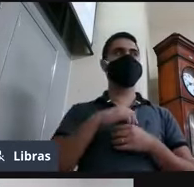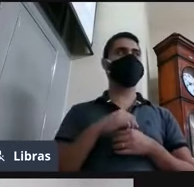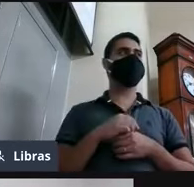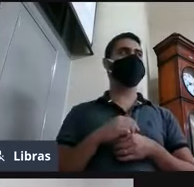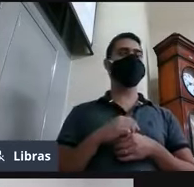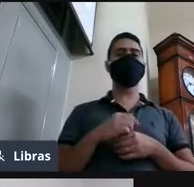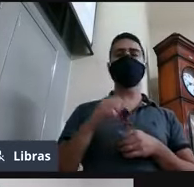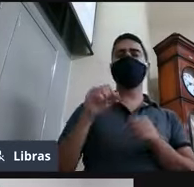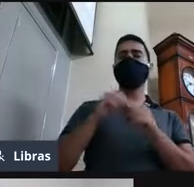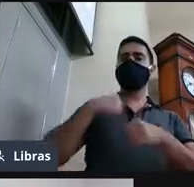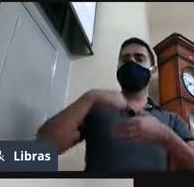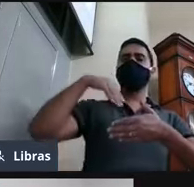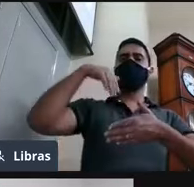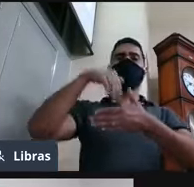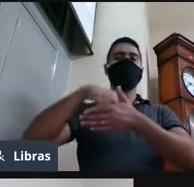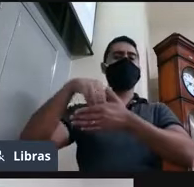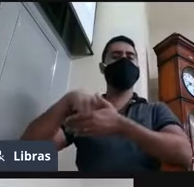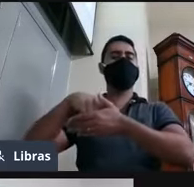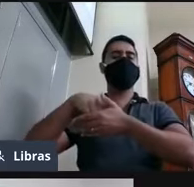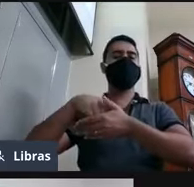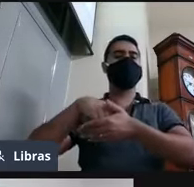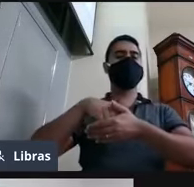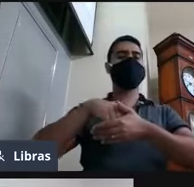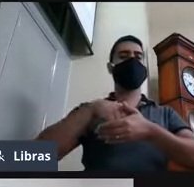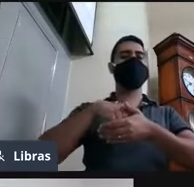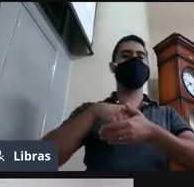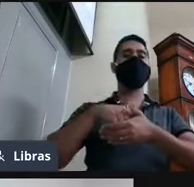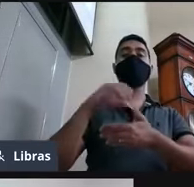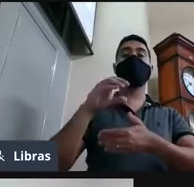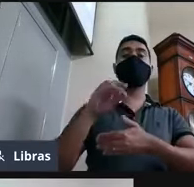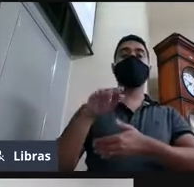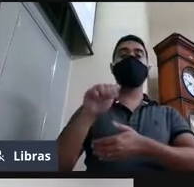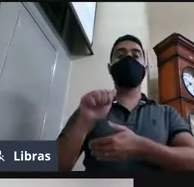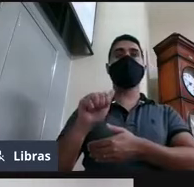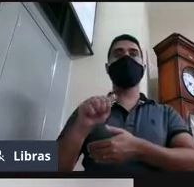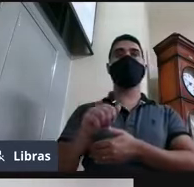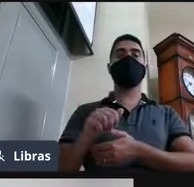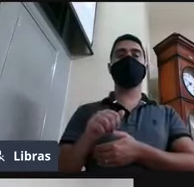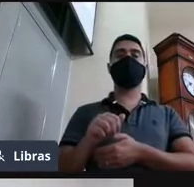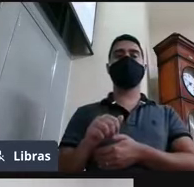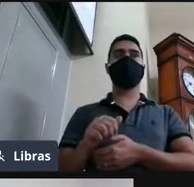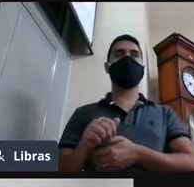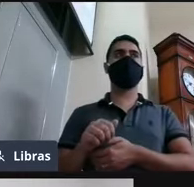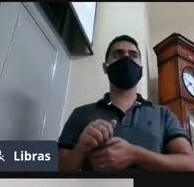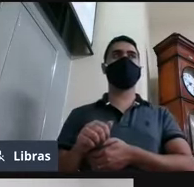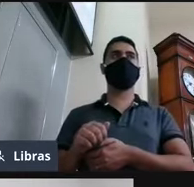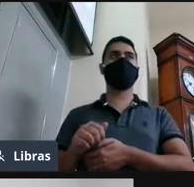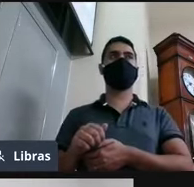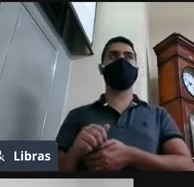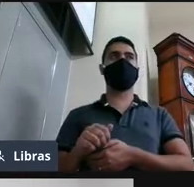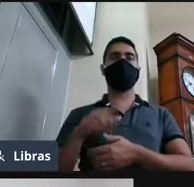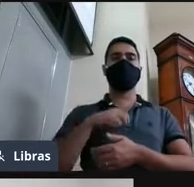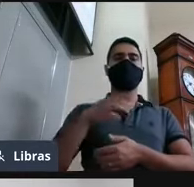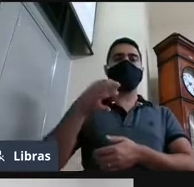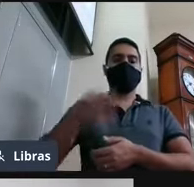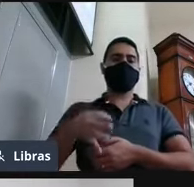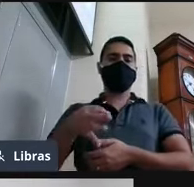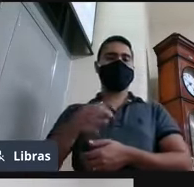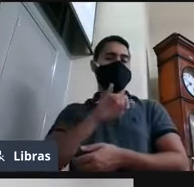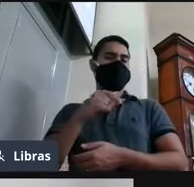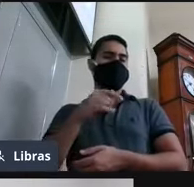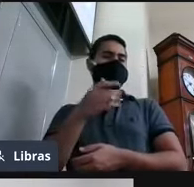proferi meu voto em relação às contas do prefeito Fernandinho Graça, e tenho certeza que